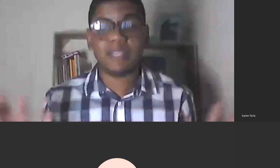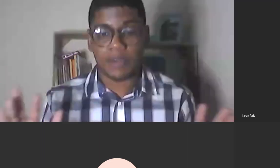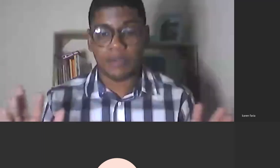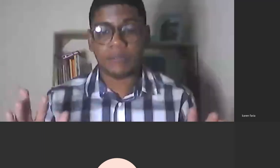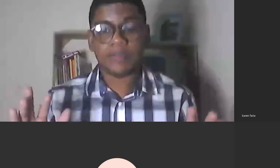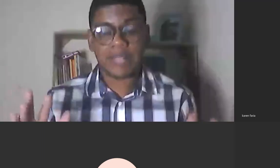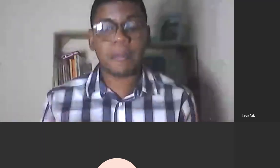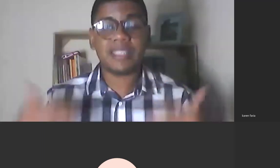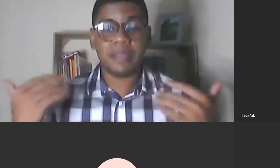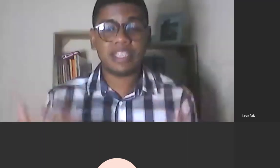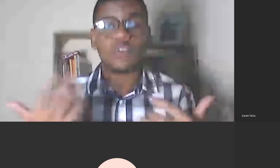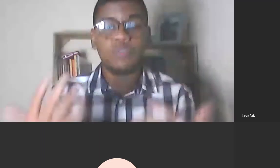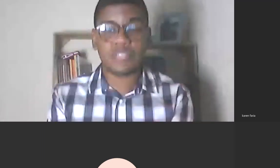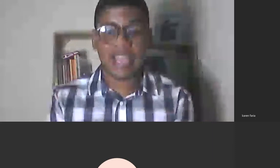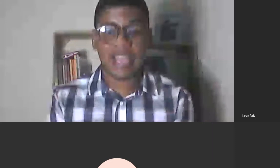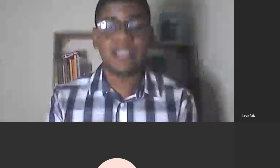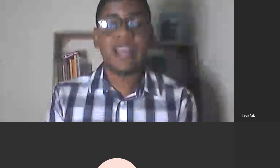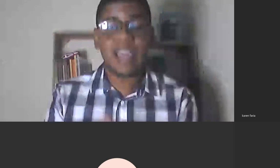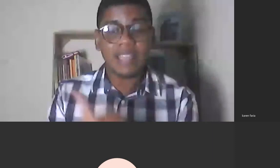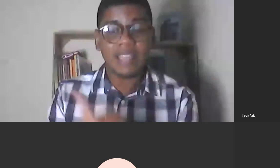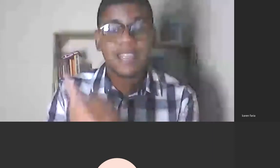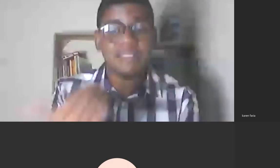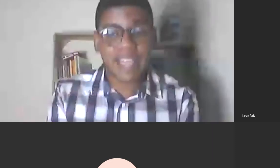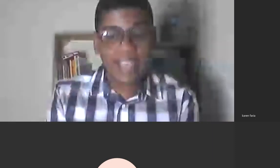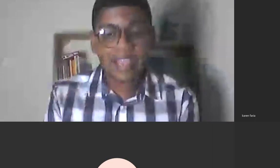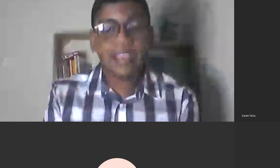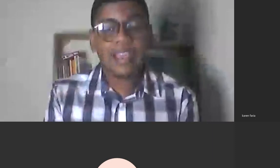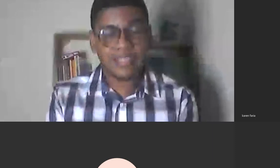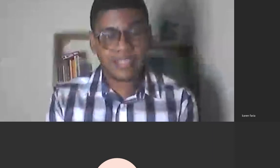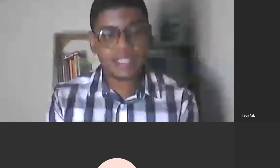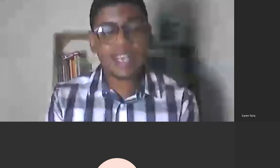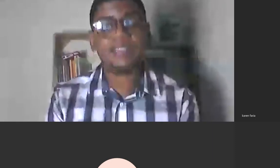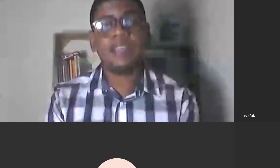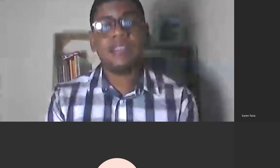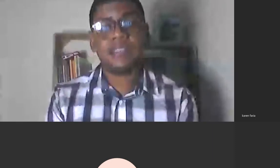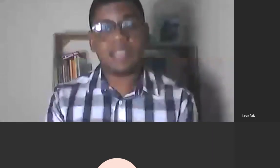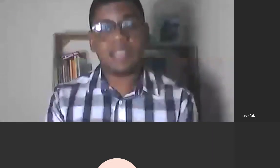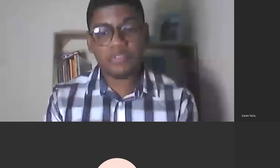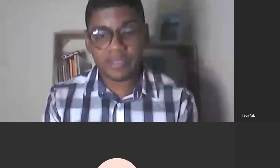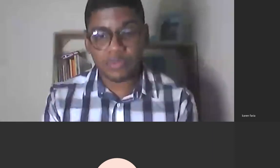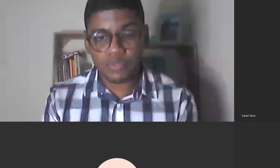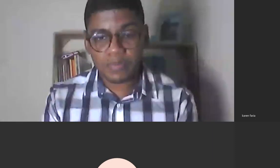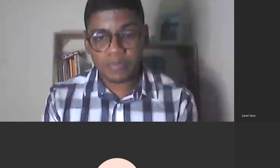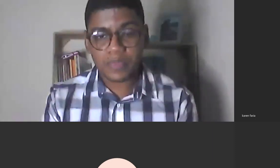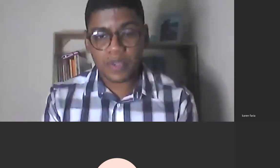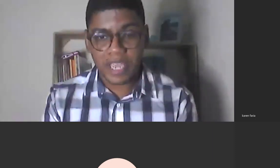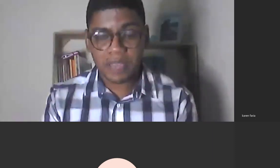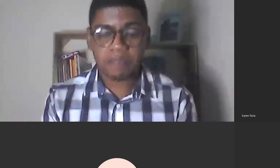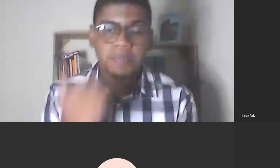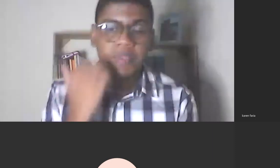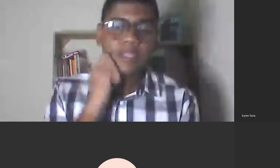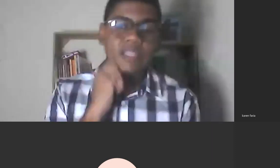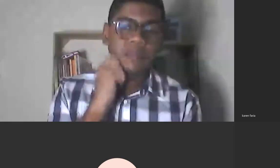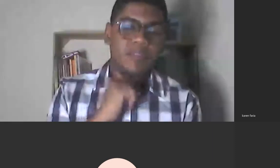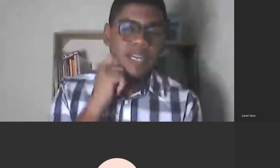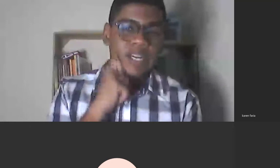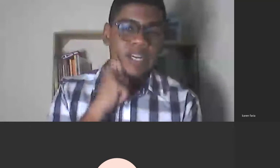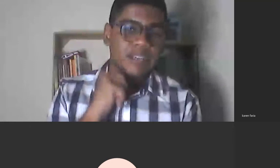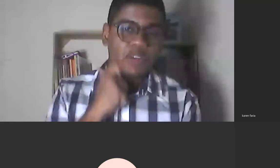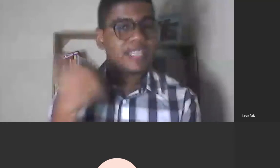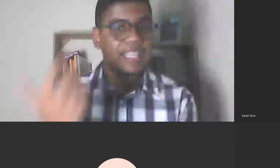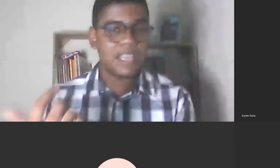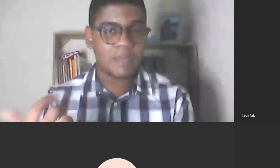em uma expressão, tá? Para saber se a gente consegue entender esses sinais sendo feitos, ok?